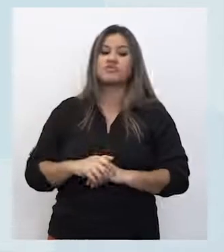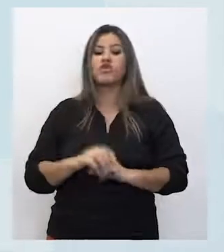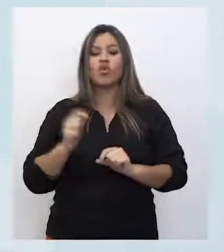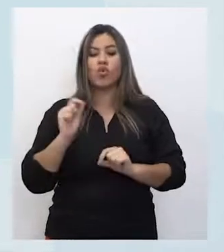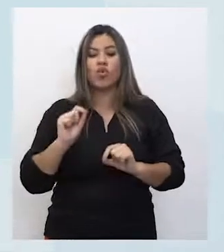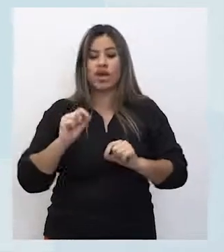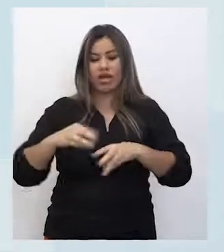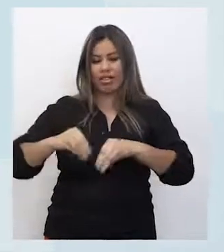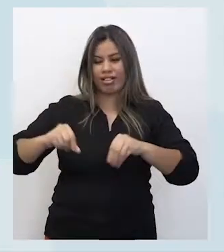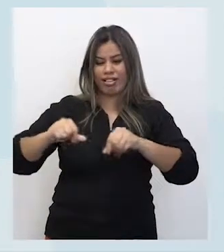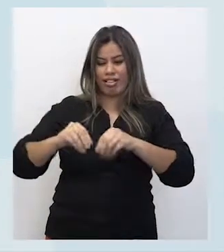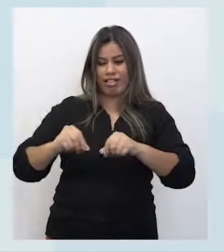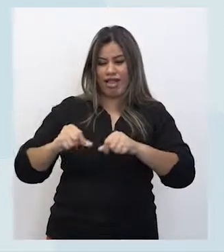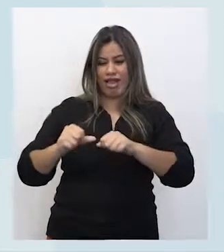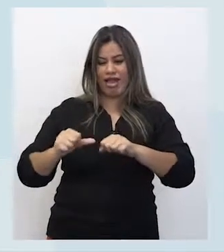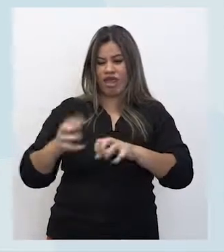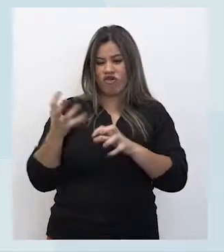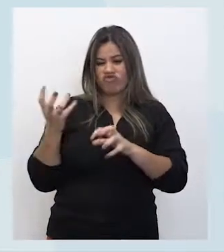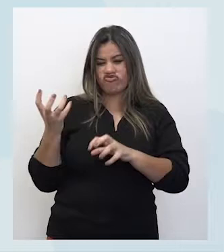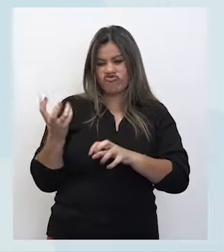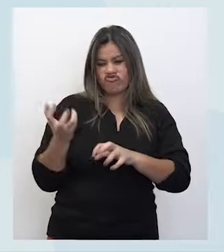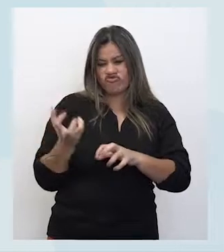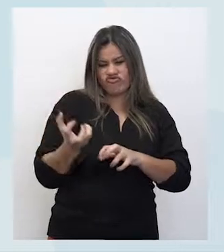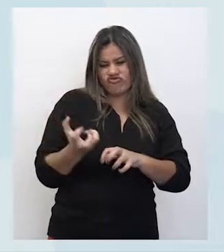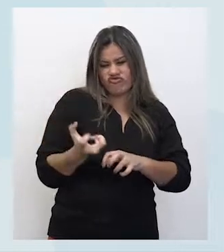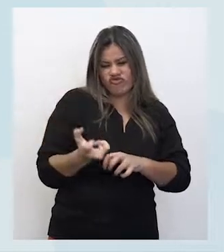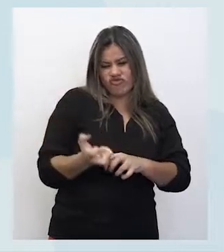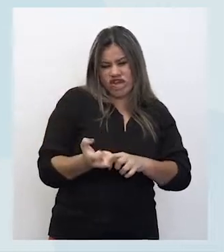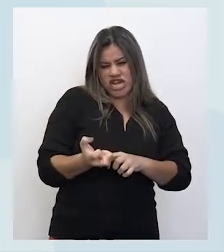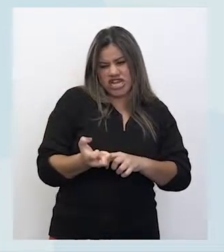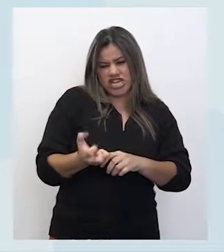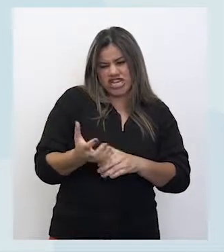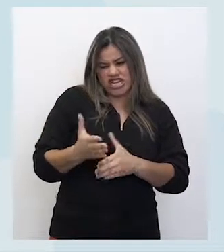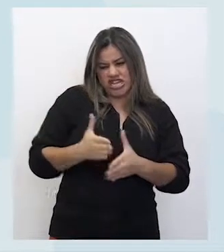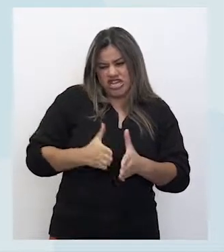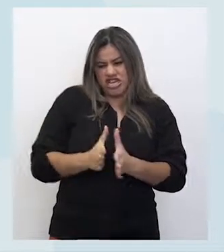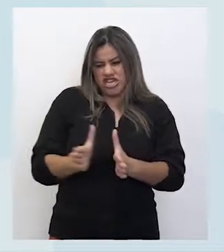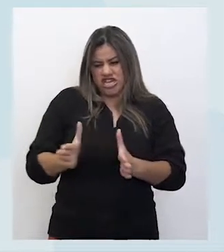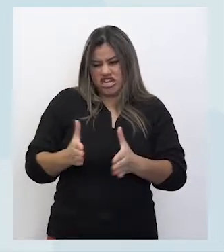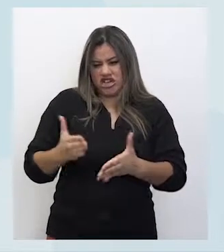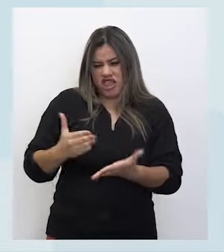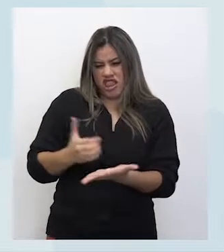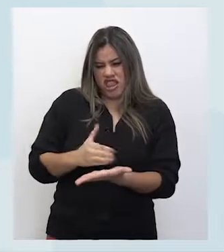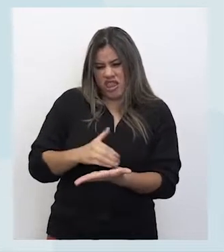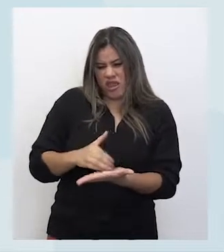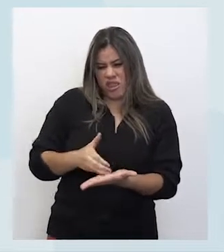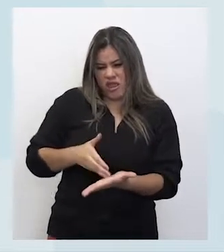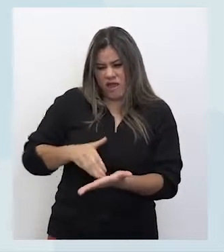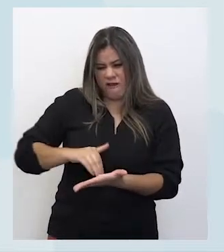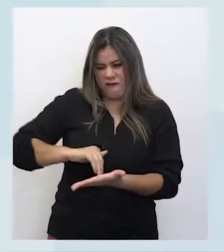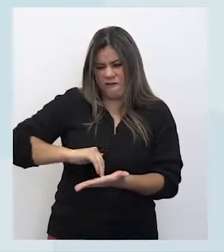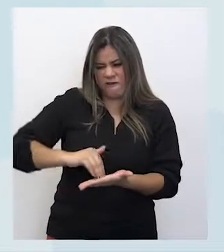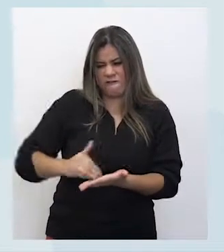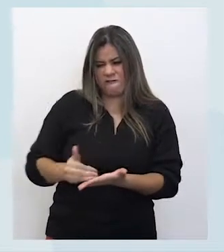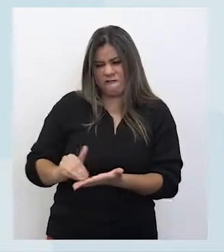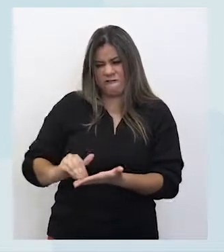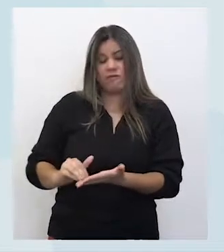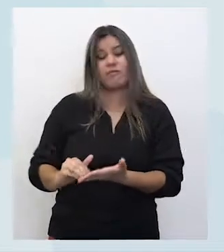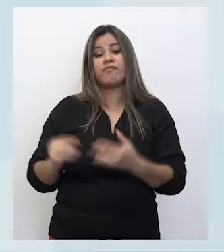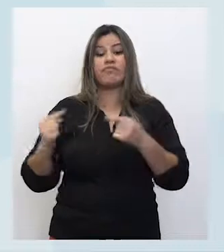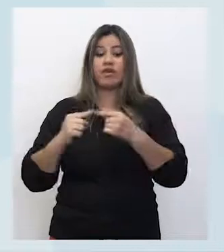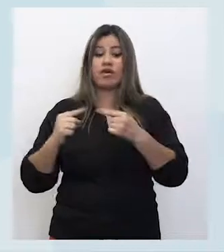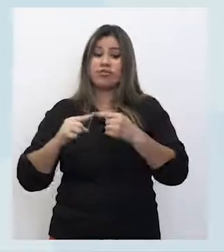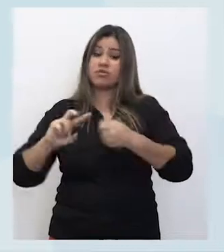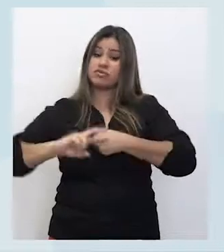solo bem árido, bem seco, rachado de seco. A imagem representa uma consequência,